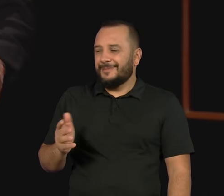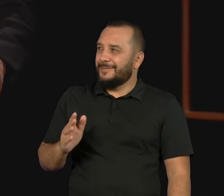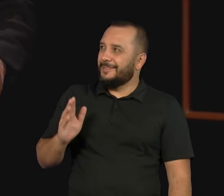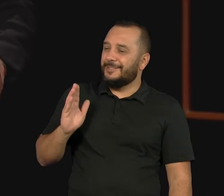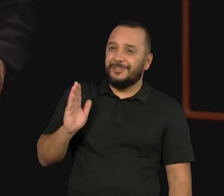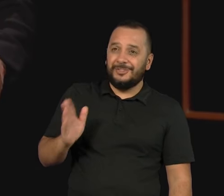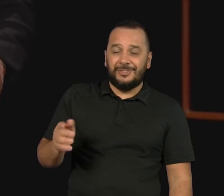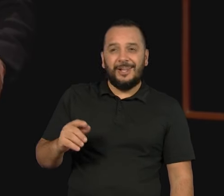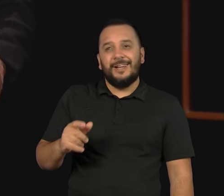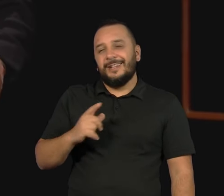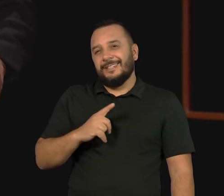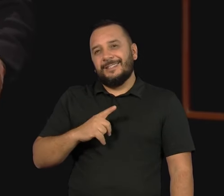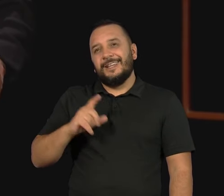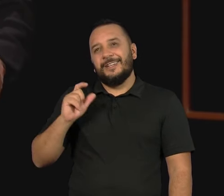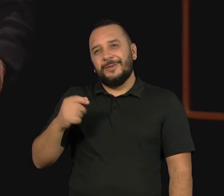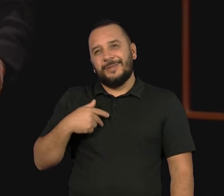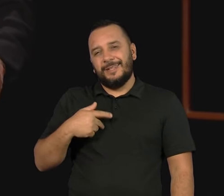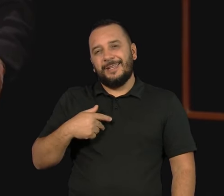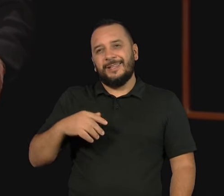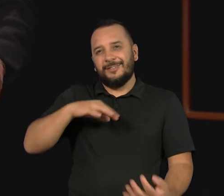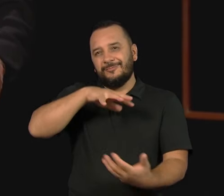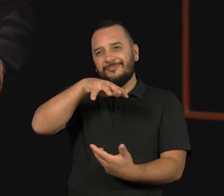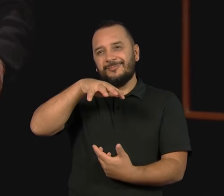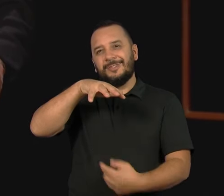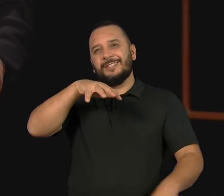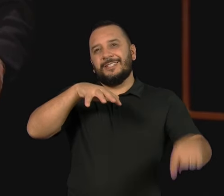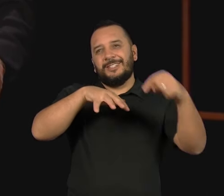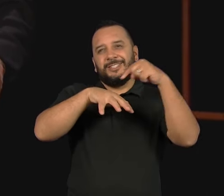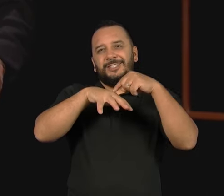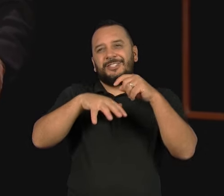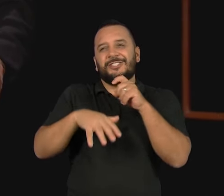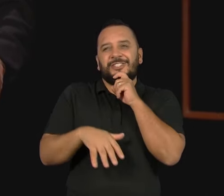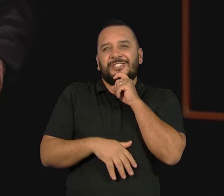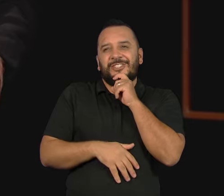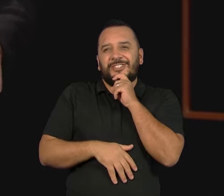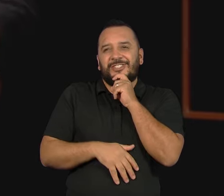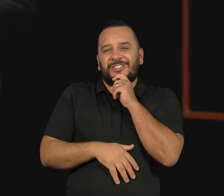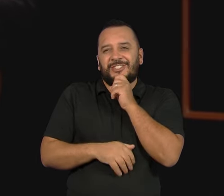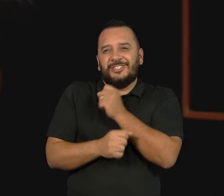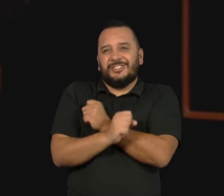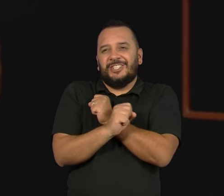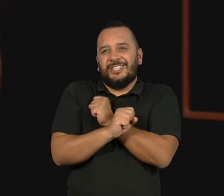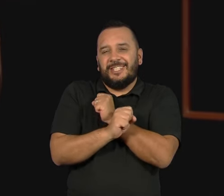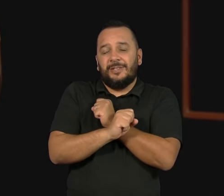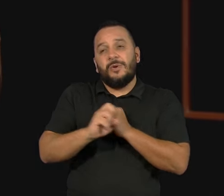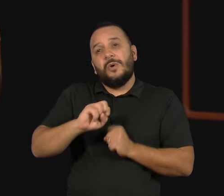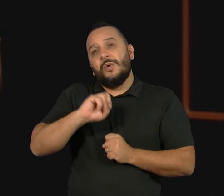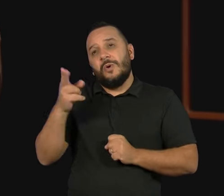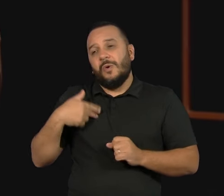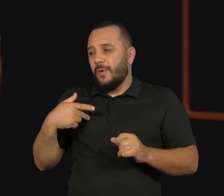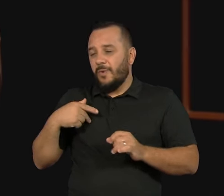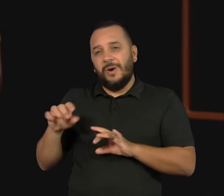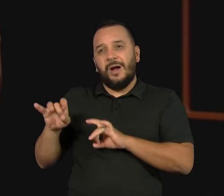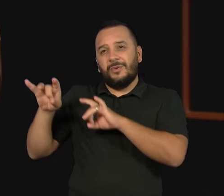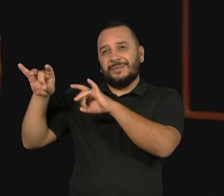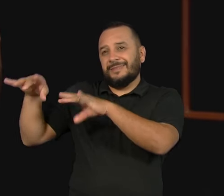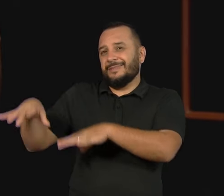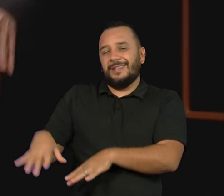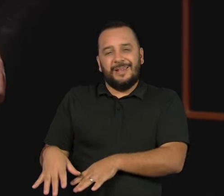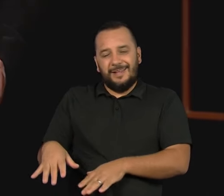os esquimós até aborígenes da Austrália, gente de Madagascar,